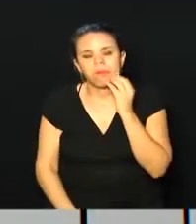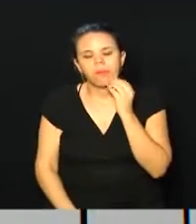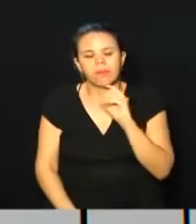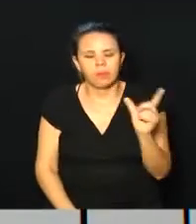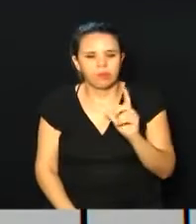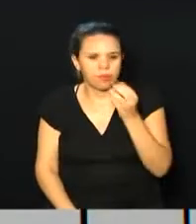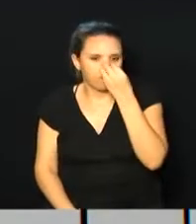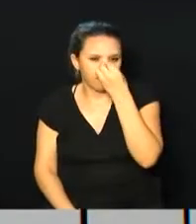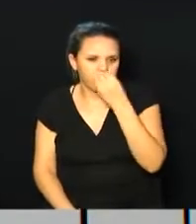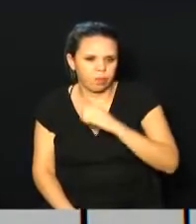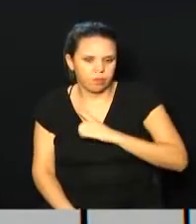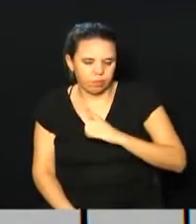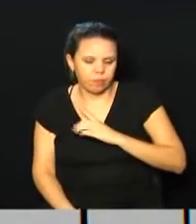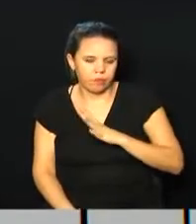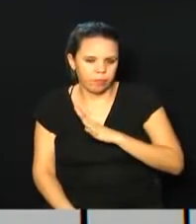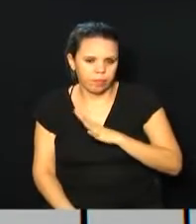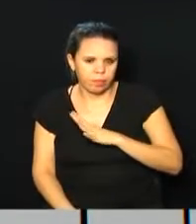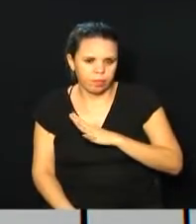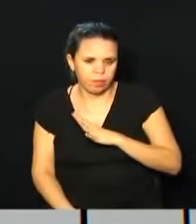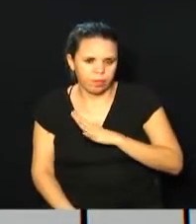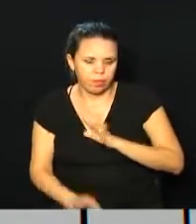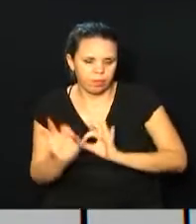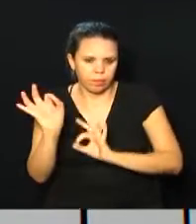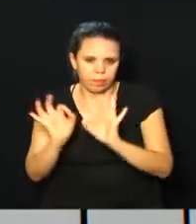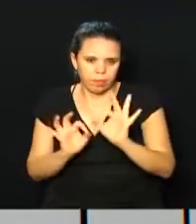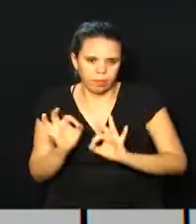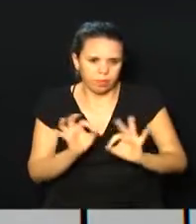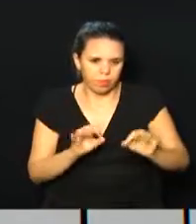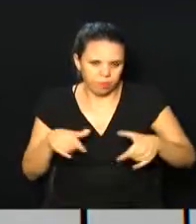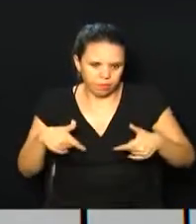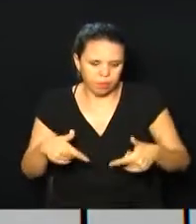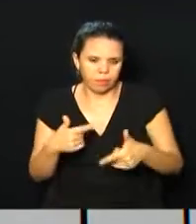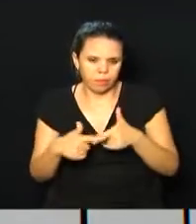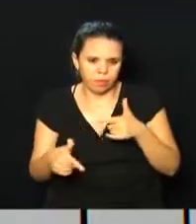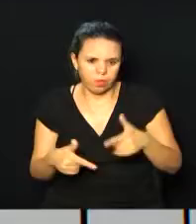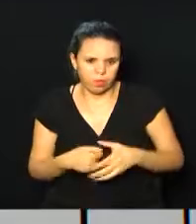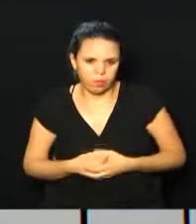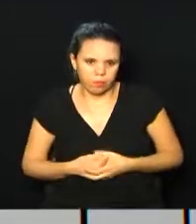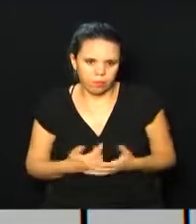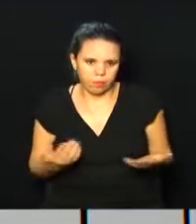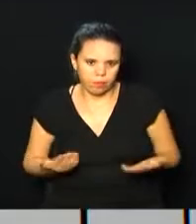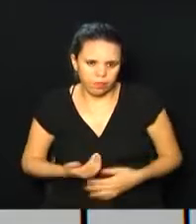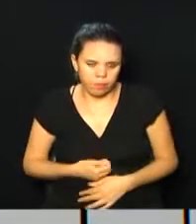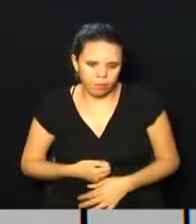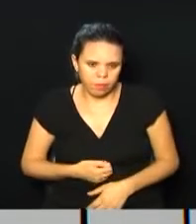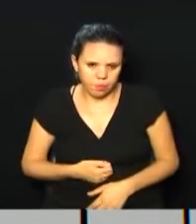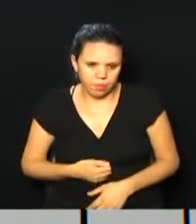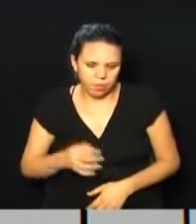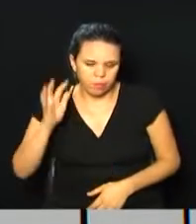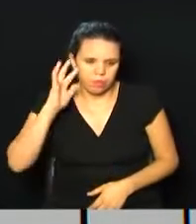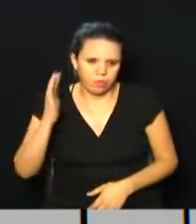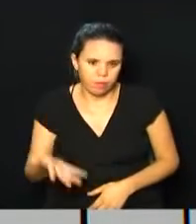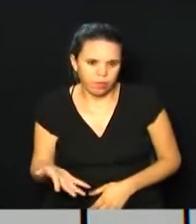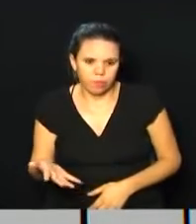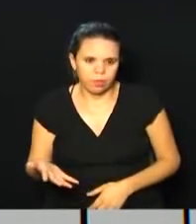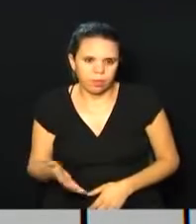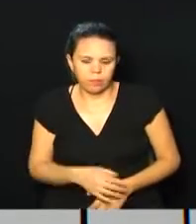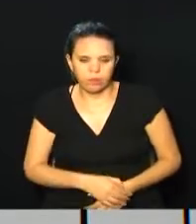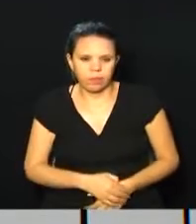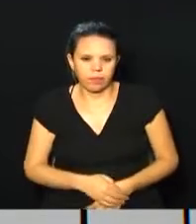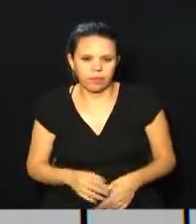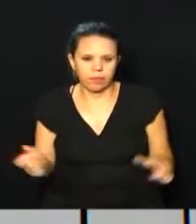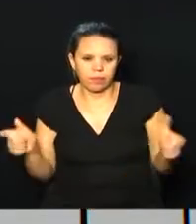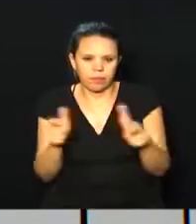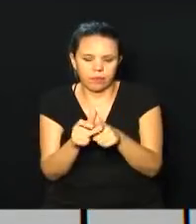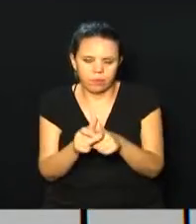Obviamente, a cidade tem que se planejar para enfrentar esses problemas hoje. Resolver ou pelo menos